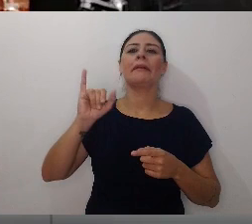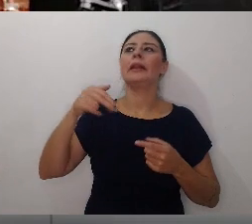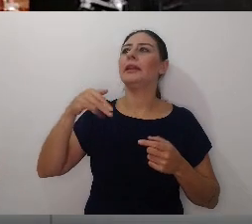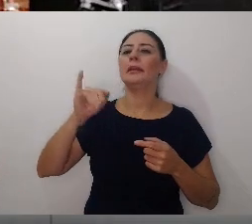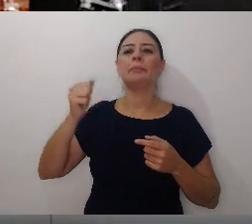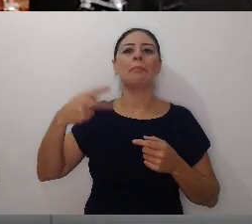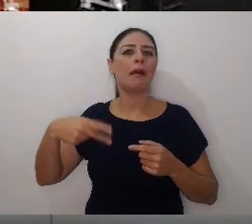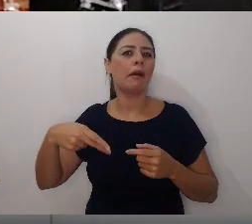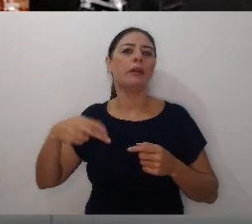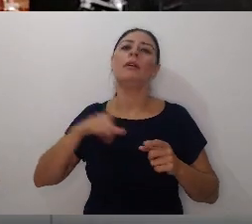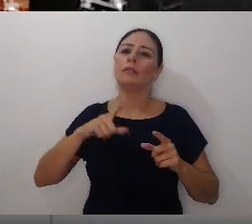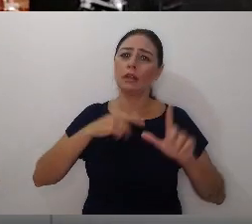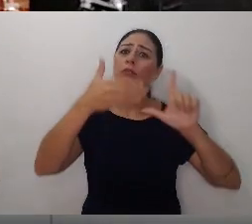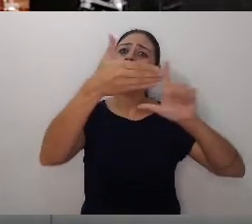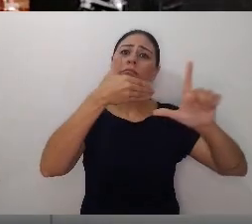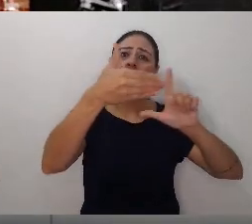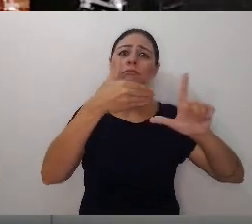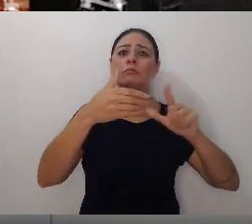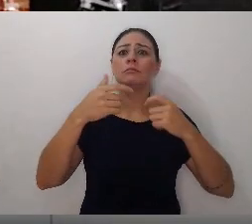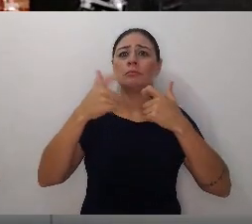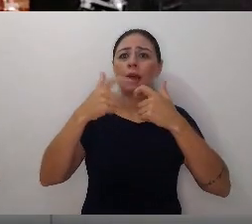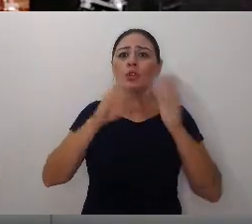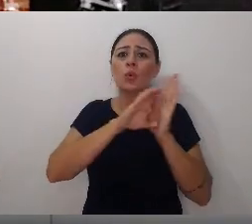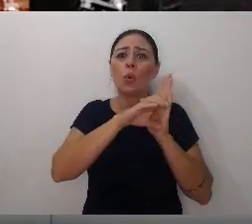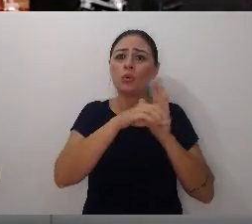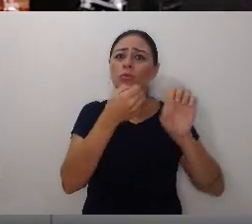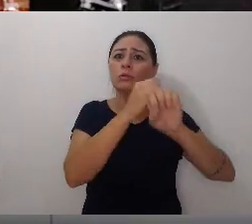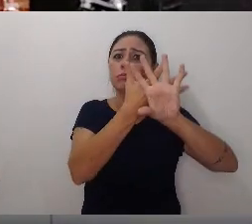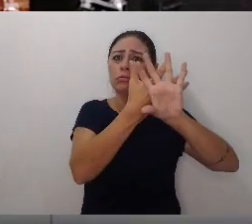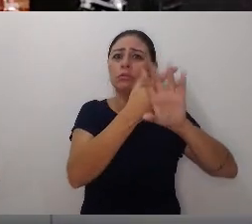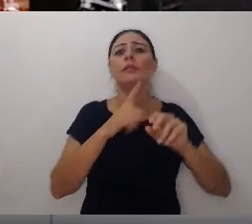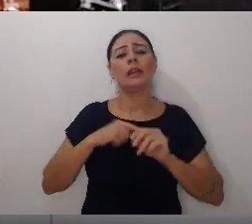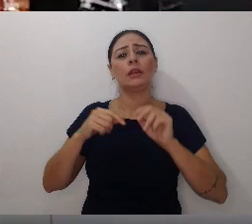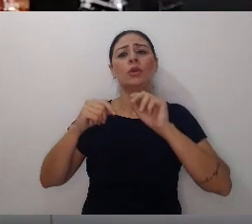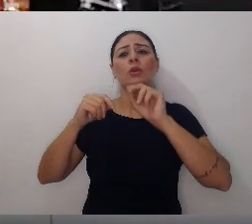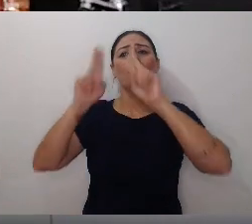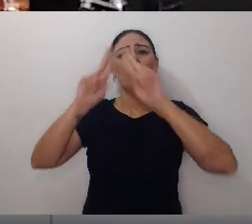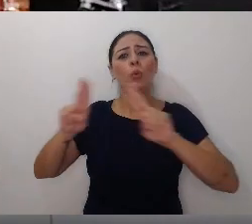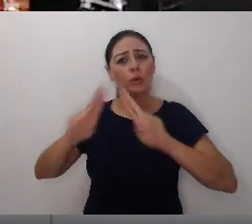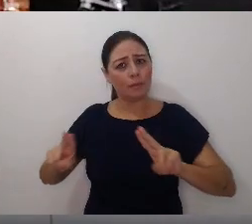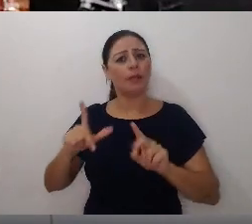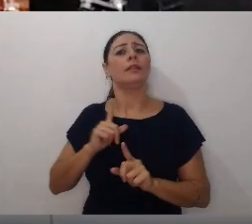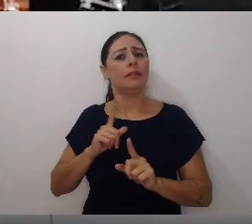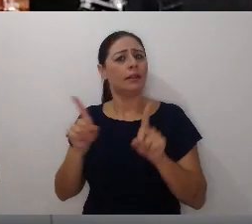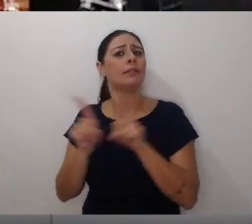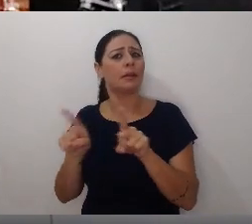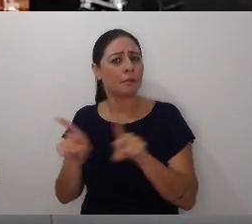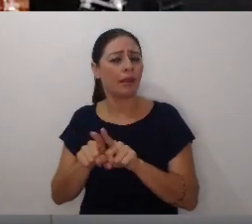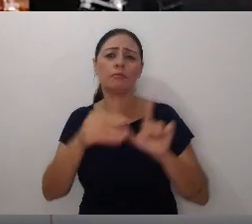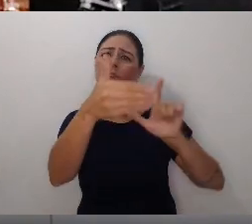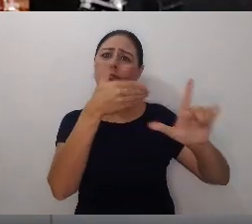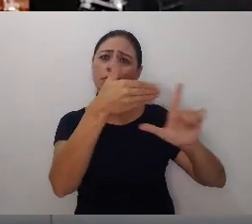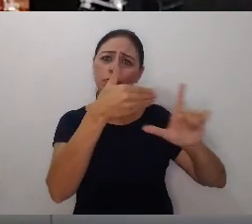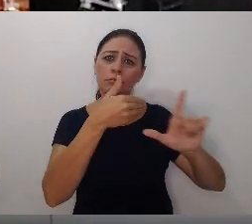médico. Tem algumas pessoas que têm convênio, tipo Clinipan, elas nunca fizeram uma teleconsulta. Existem as